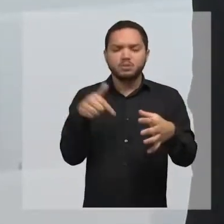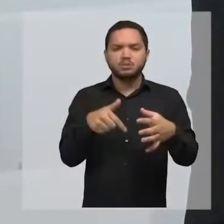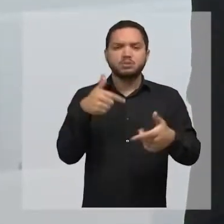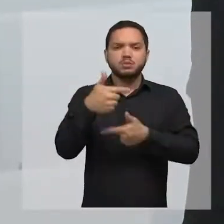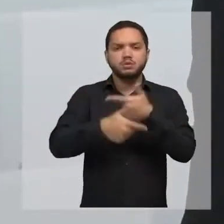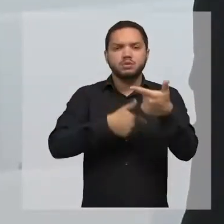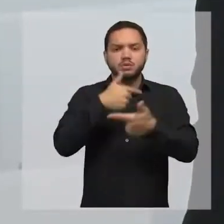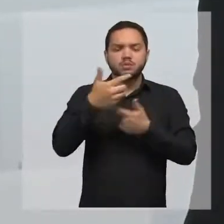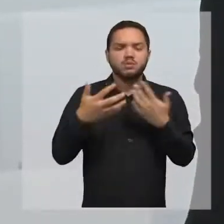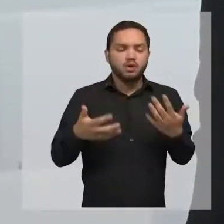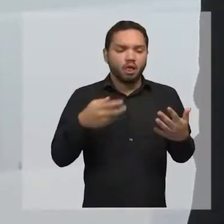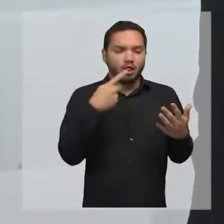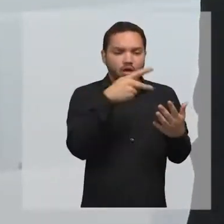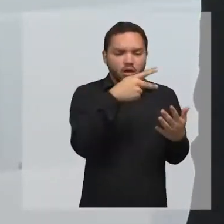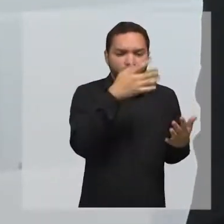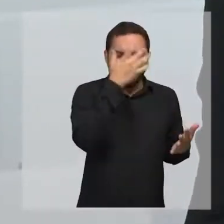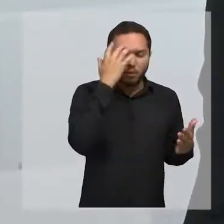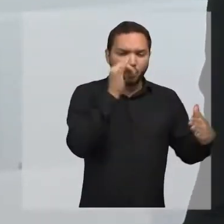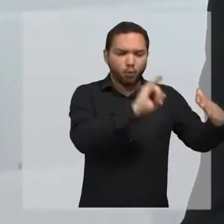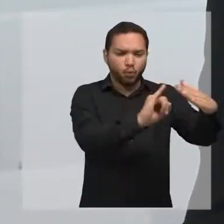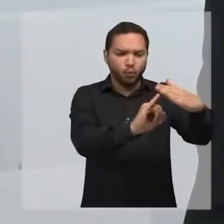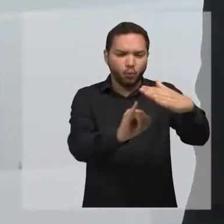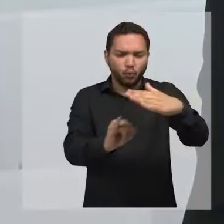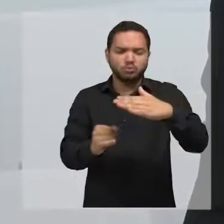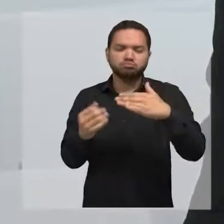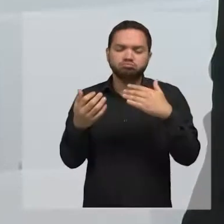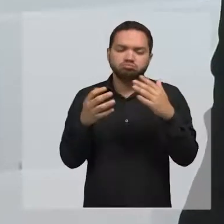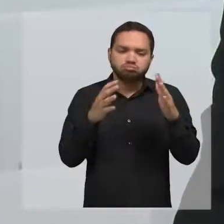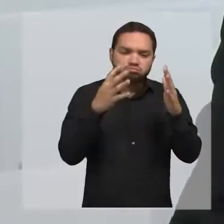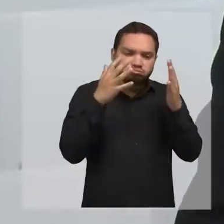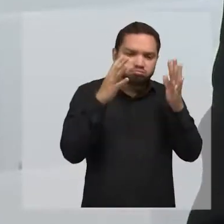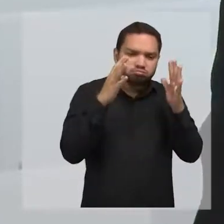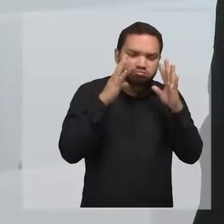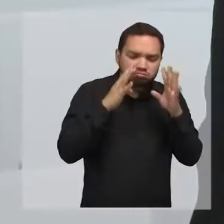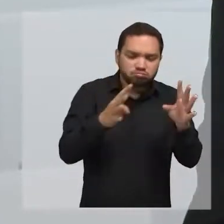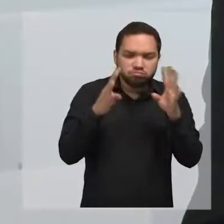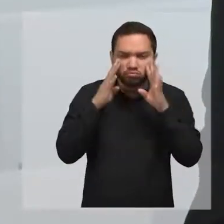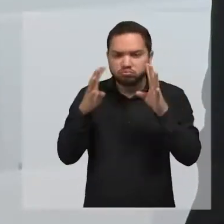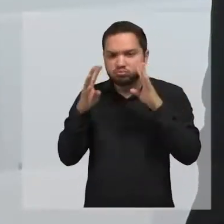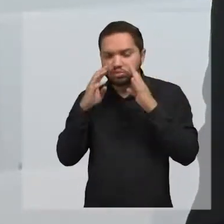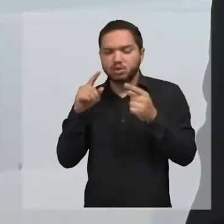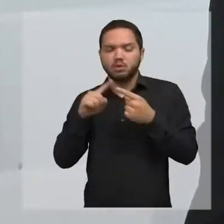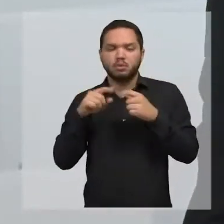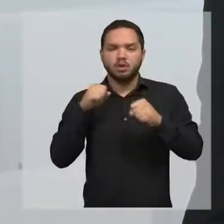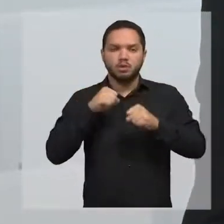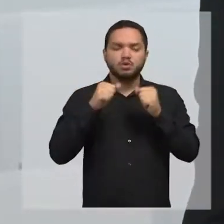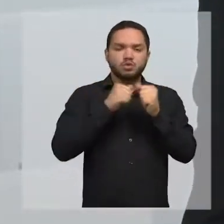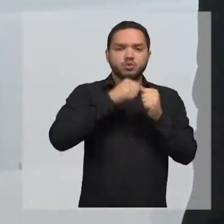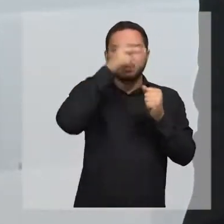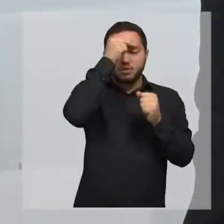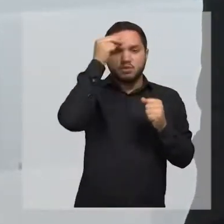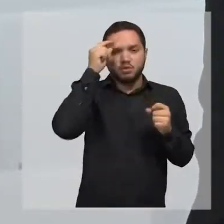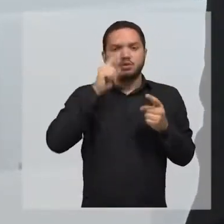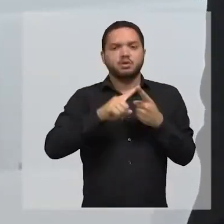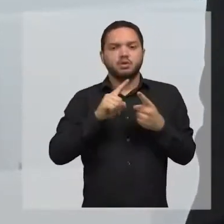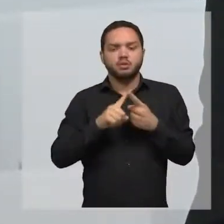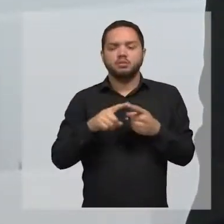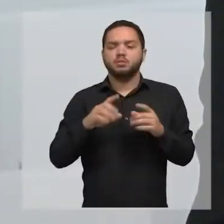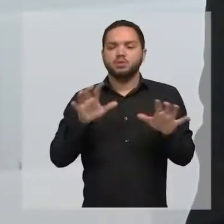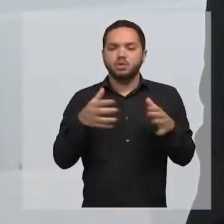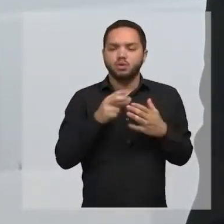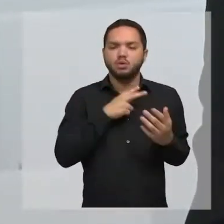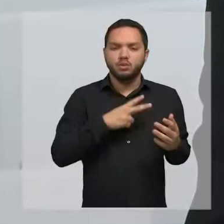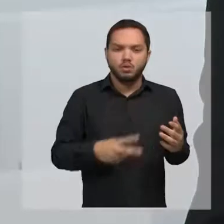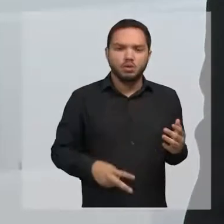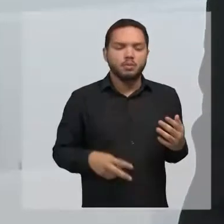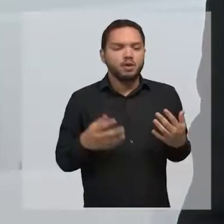um trabalho de ouvir os segmentos da sociedade, debatendo com a prefeitura, com os próprios vereadores e